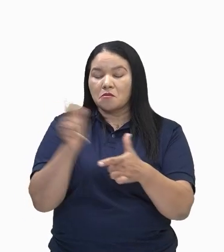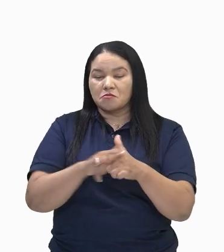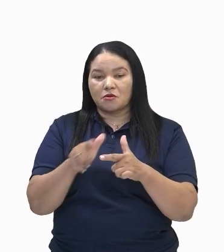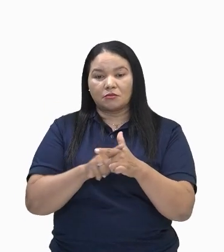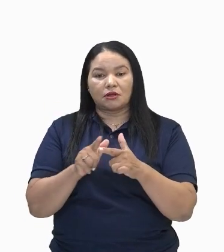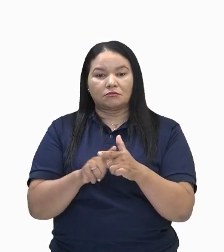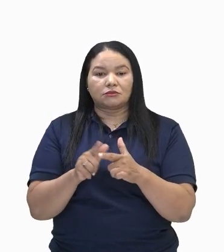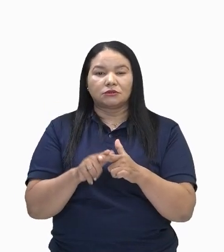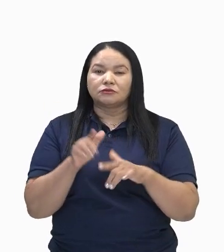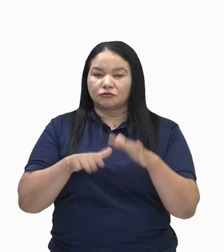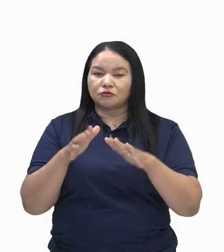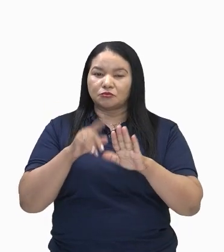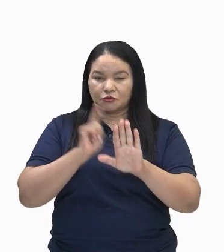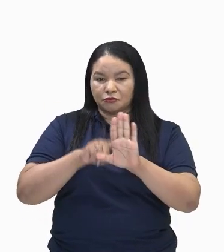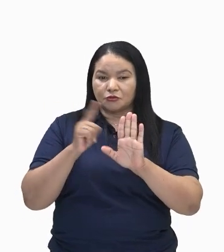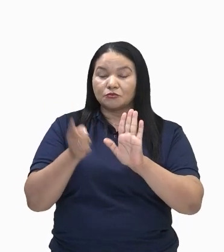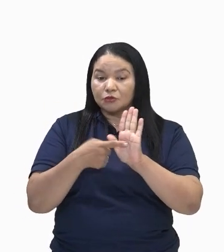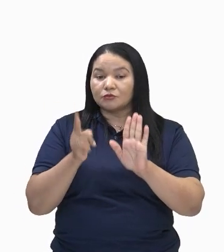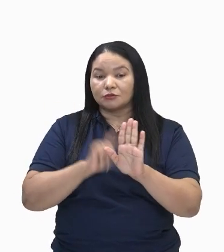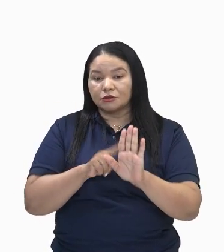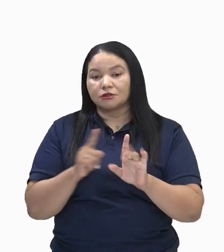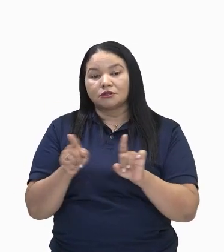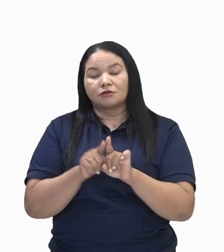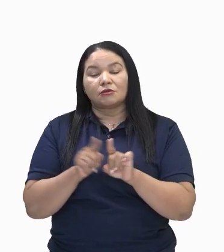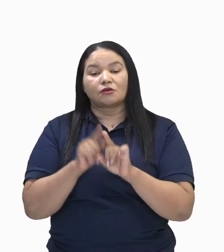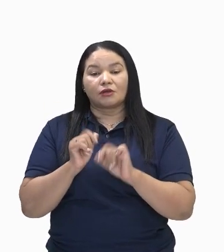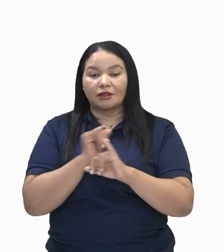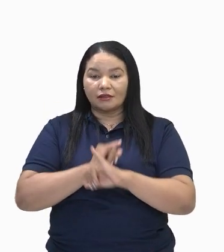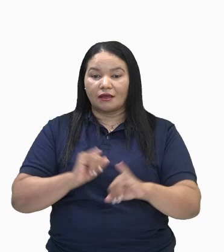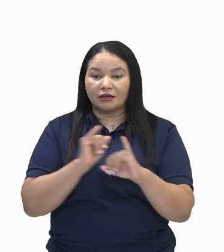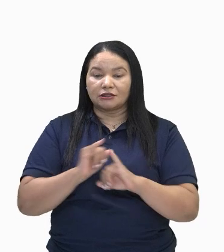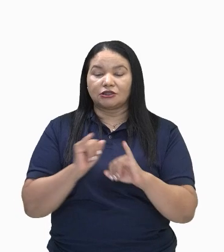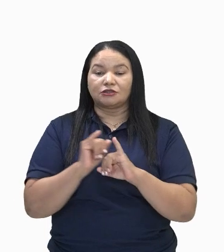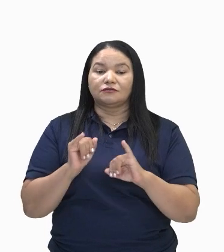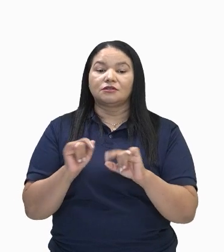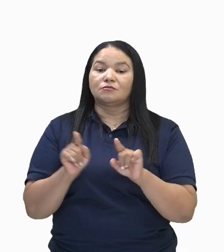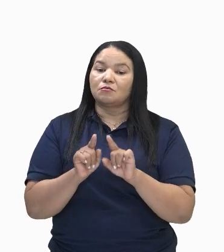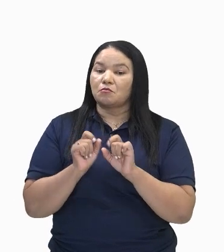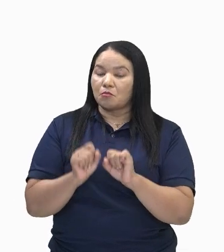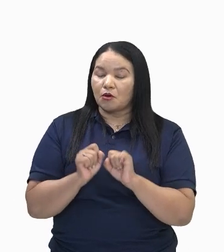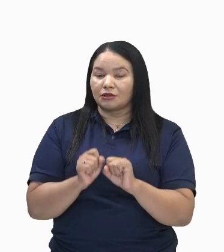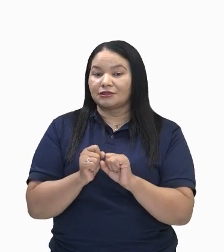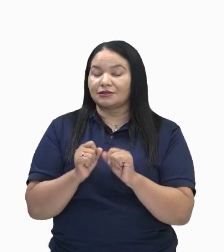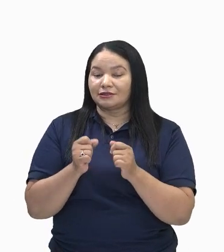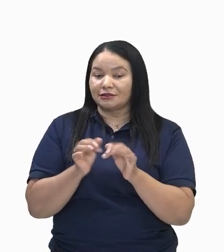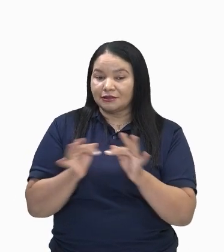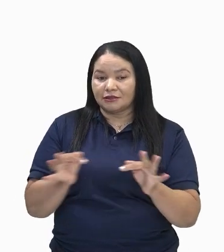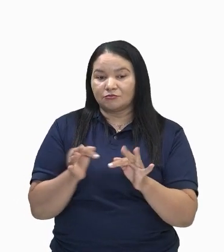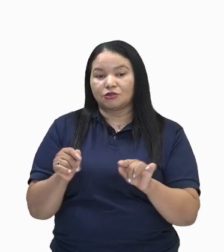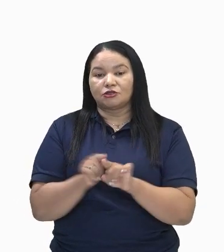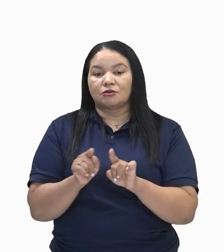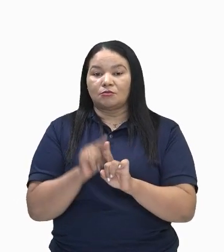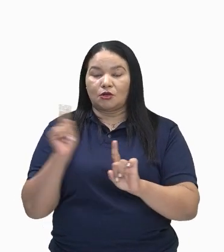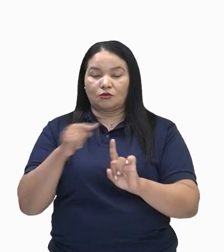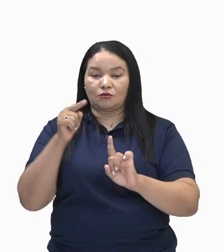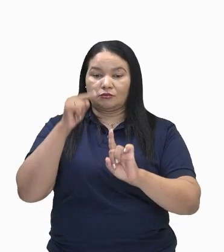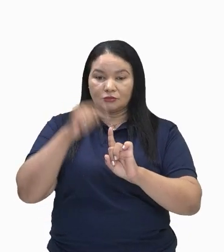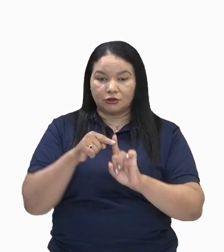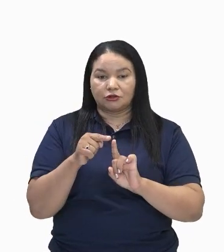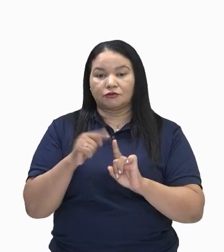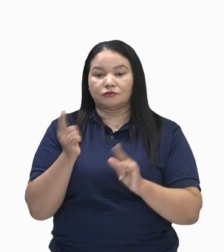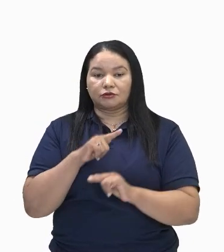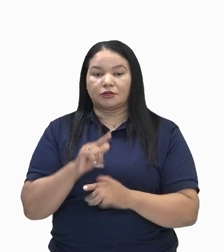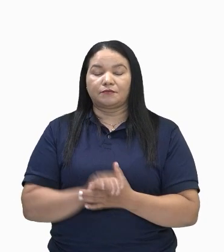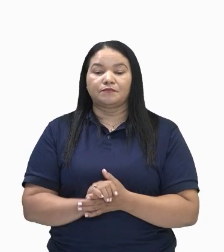forma metafórica, fazendo com que a narrativa seja, ao mesmo tempo, simples e eficaz. As imagens subaquáticas